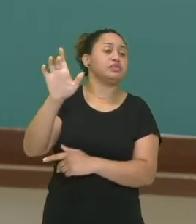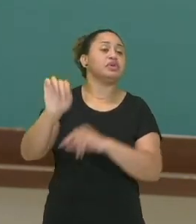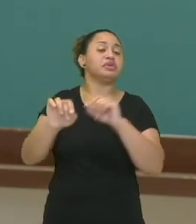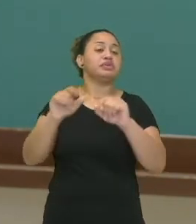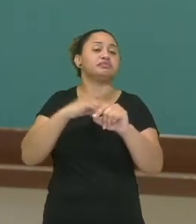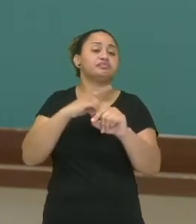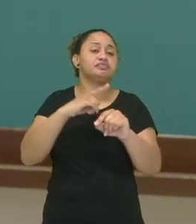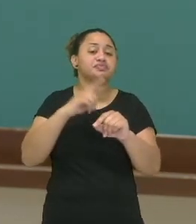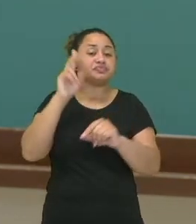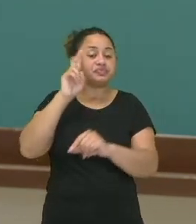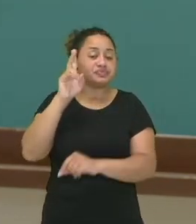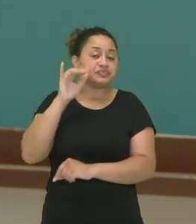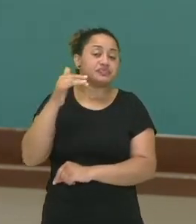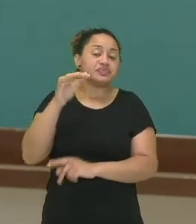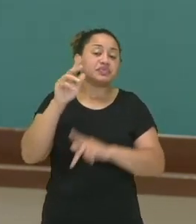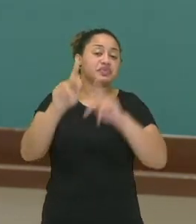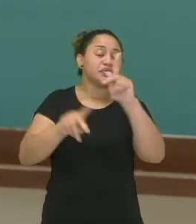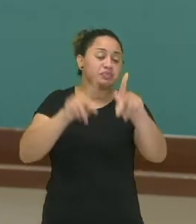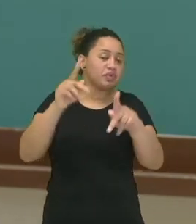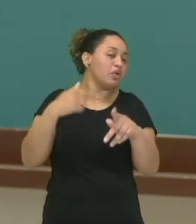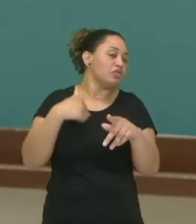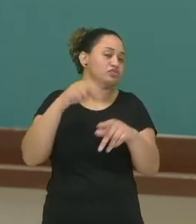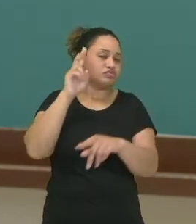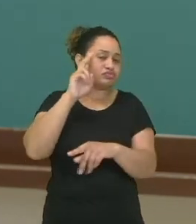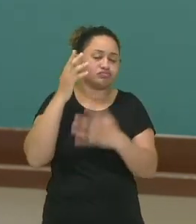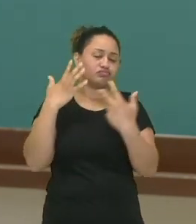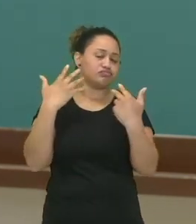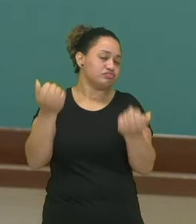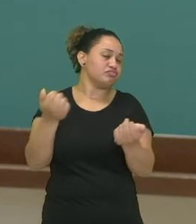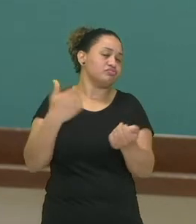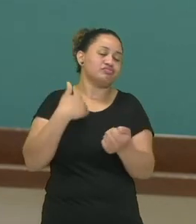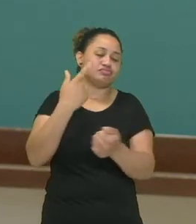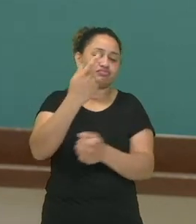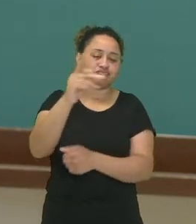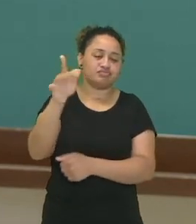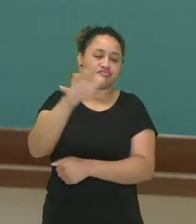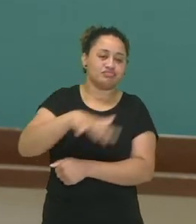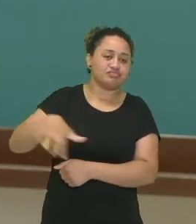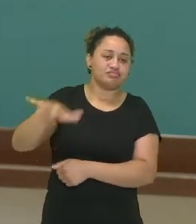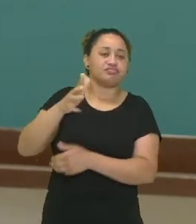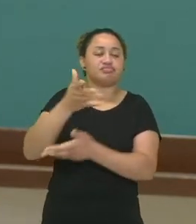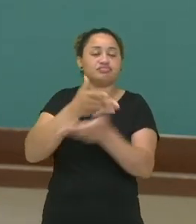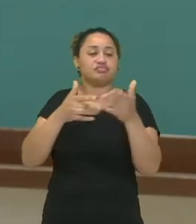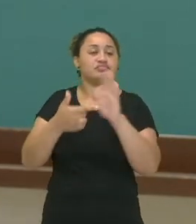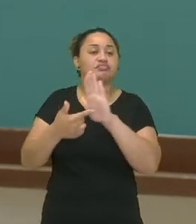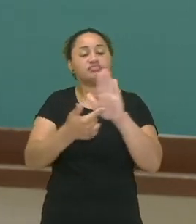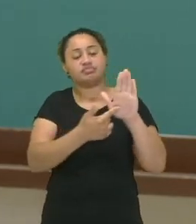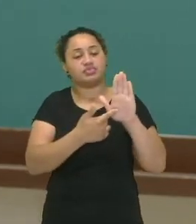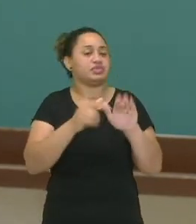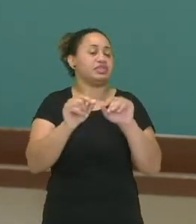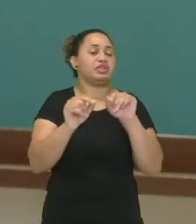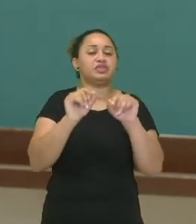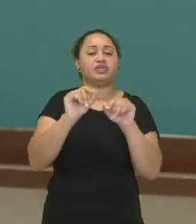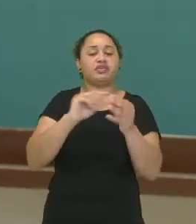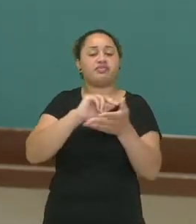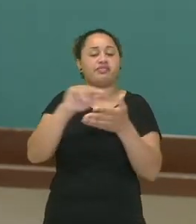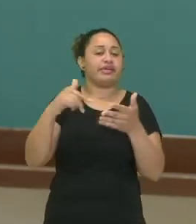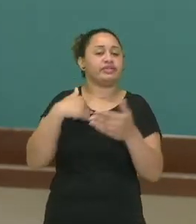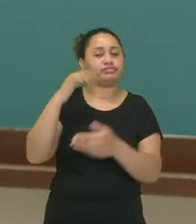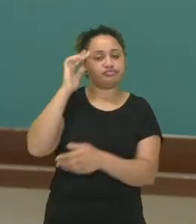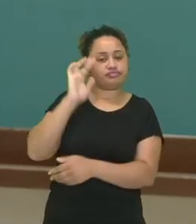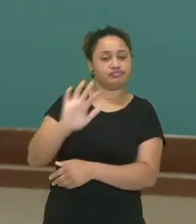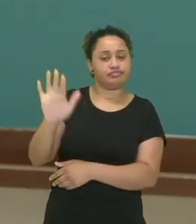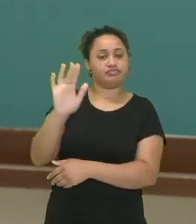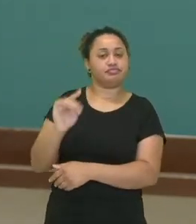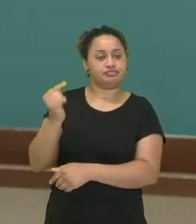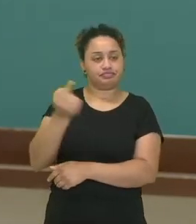trazer as histórias do povo, histórias comuns entre eles, criando, contando esses, né? Produzindo diversos imaginários para